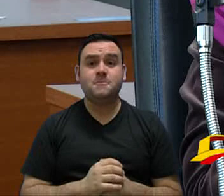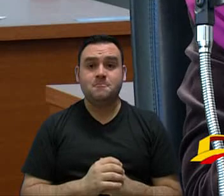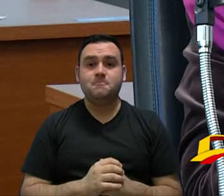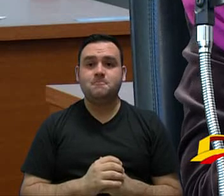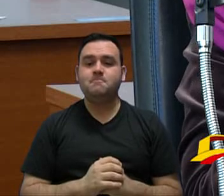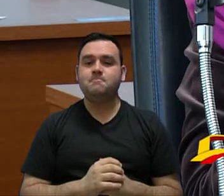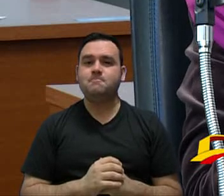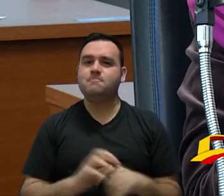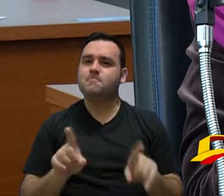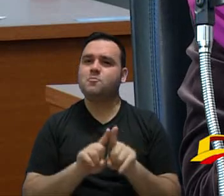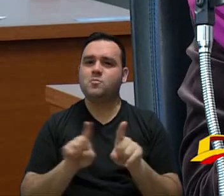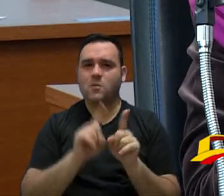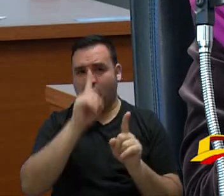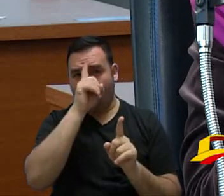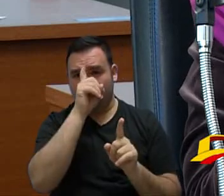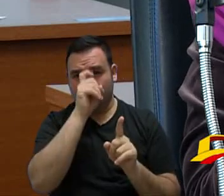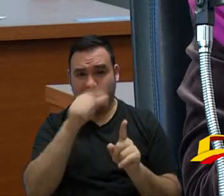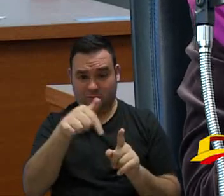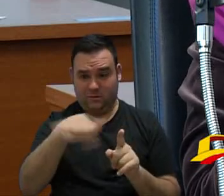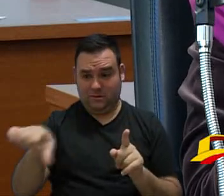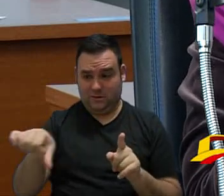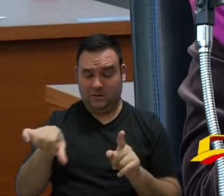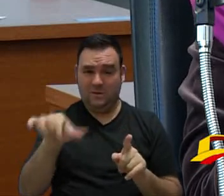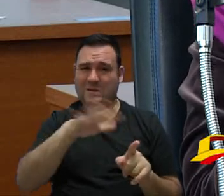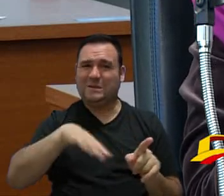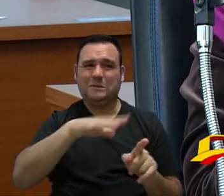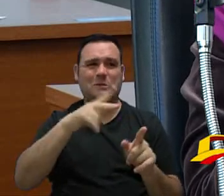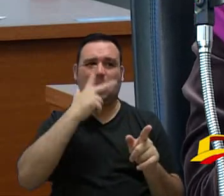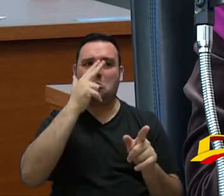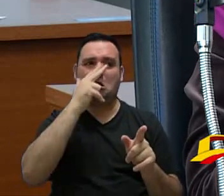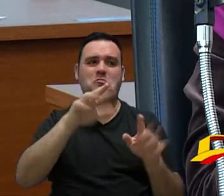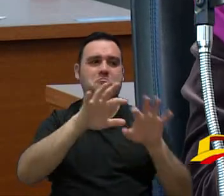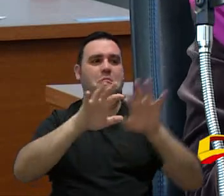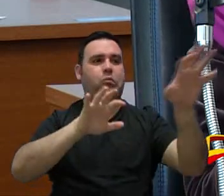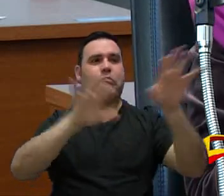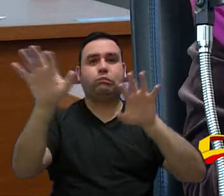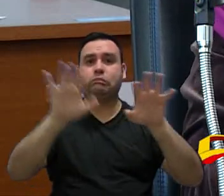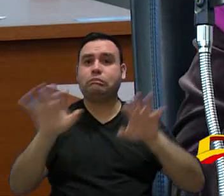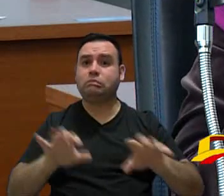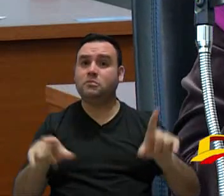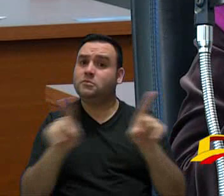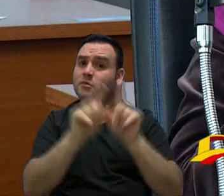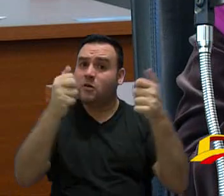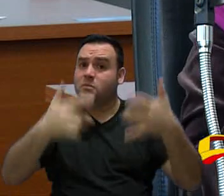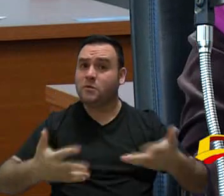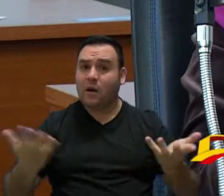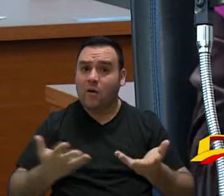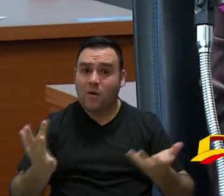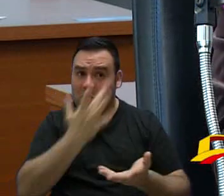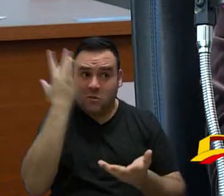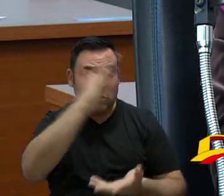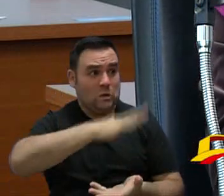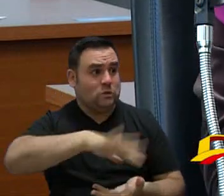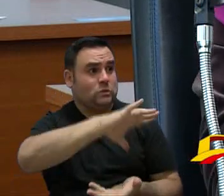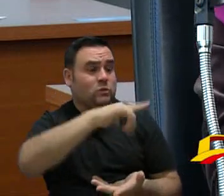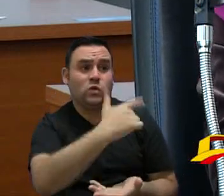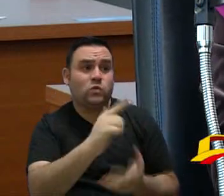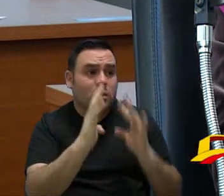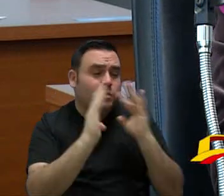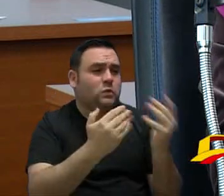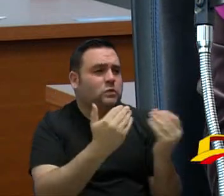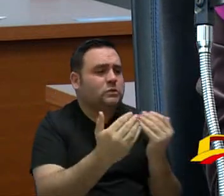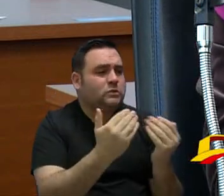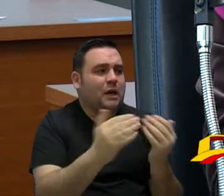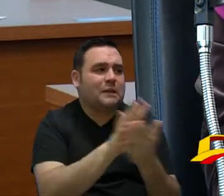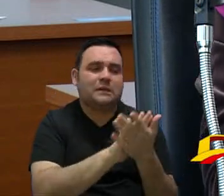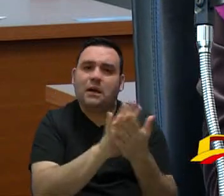a policlínica praticamente desmontada e o seu mesmo tá dizendo agora essas pessoas estão sem